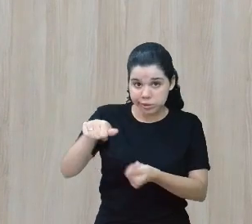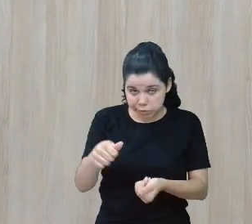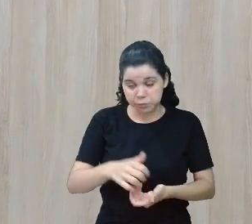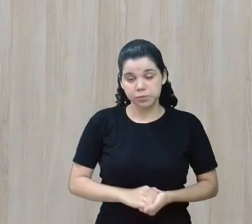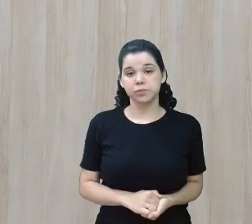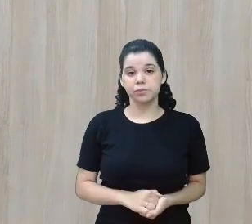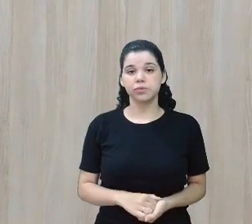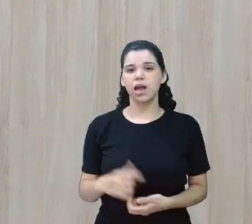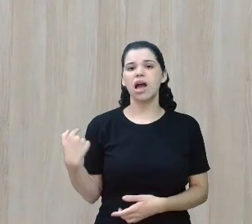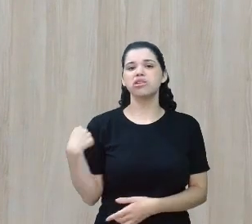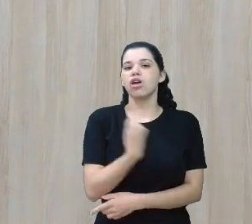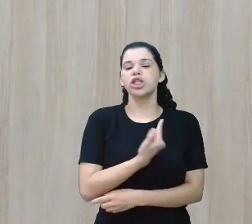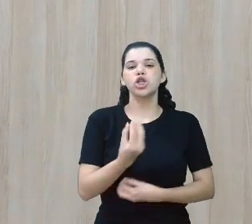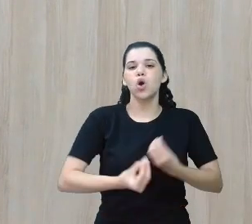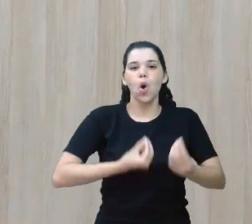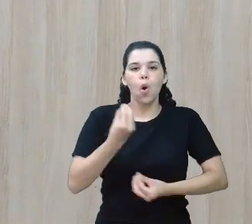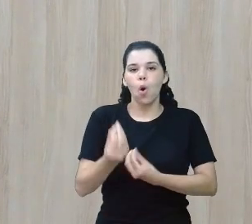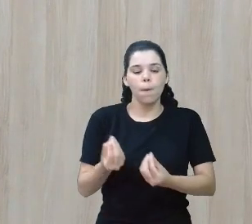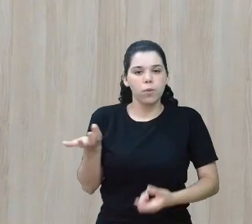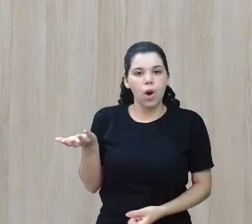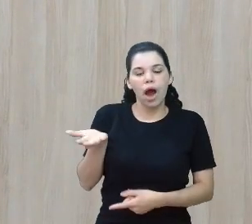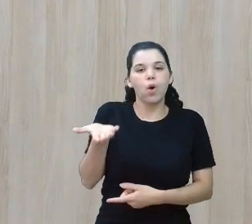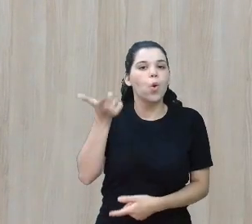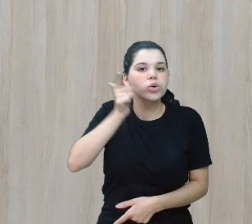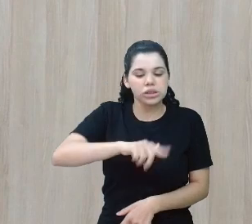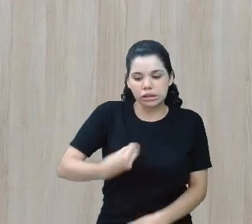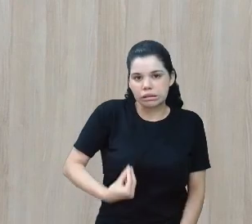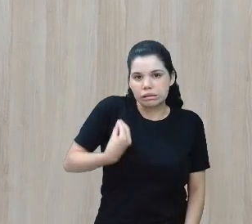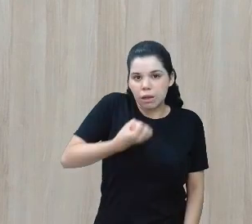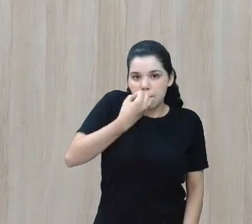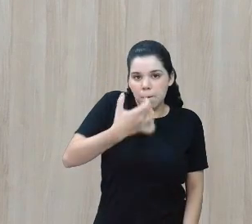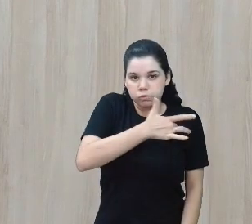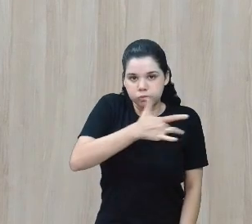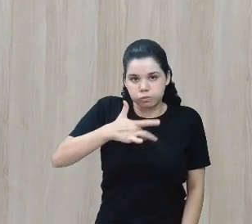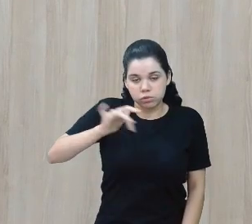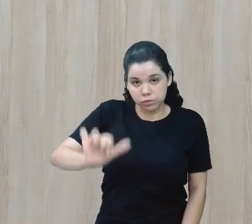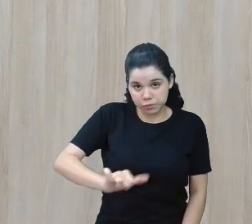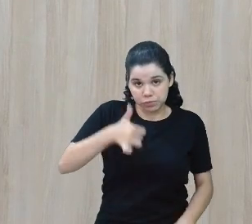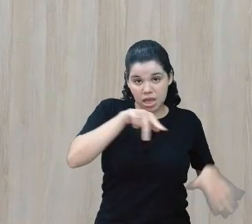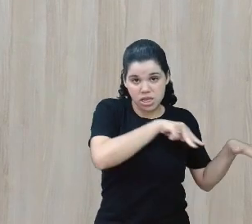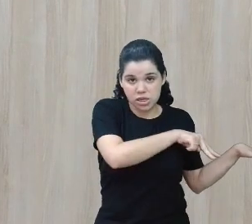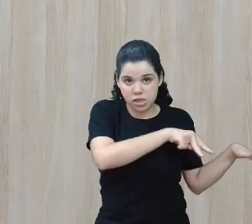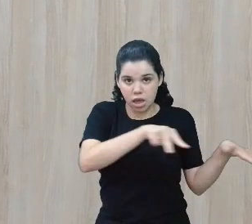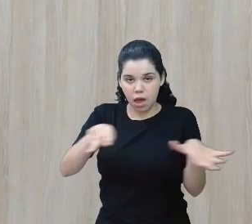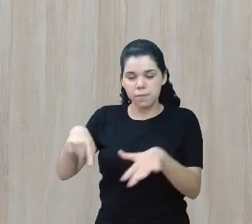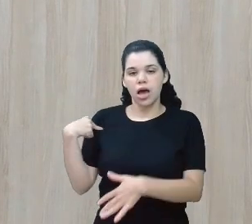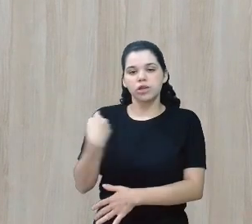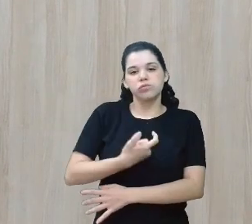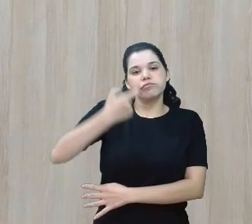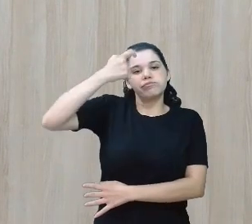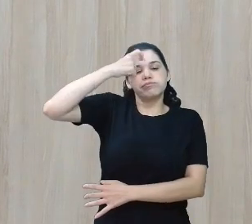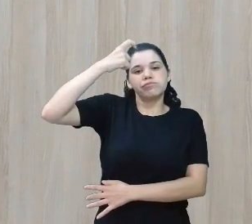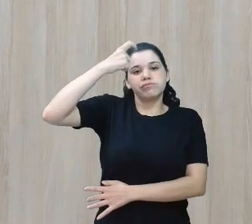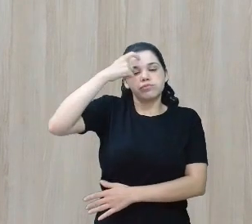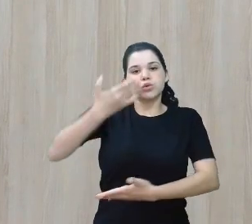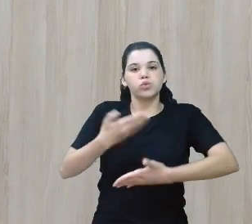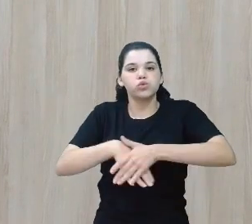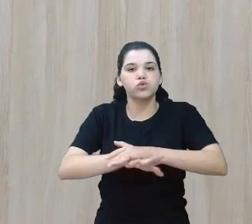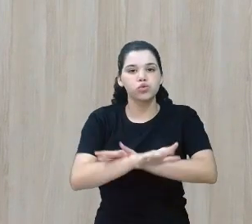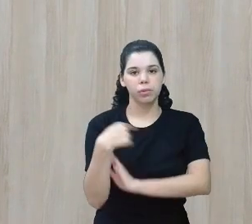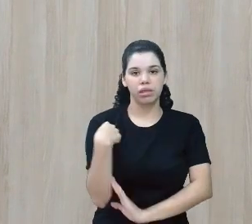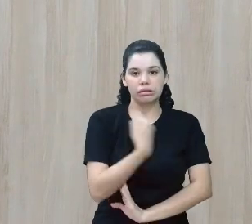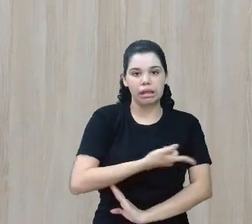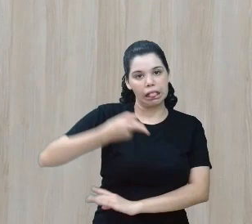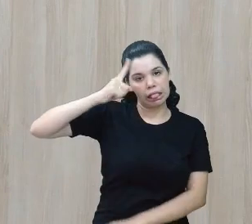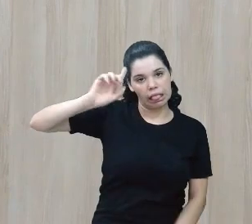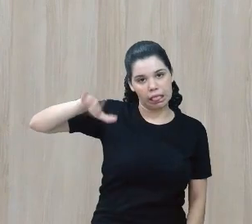E o que estamos fazendo para ter uma qualidade de vida mais saudável? Durante essa semana, nós vamos repensar nos nossos hábitos diários.